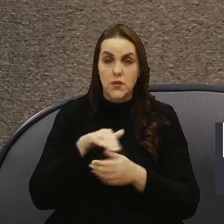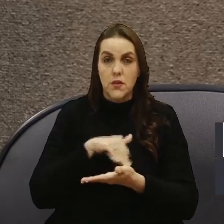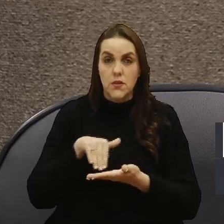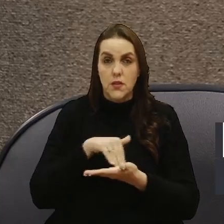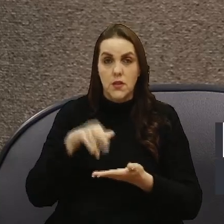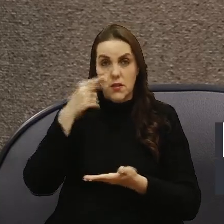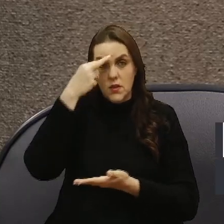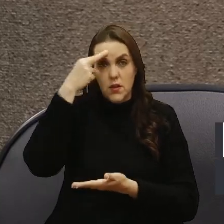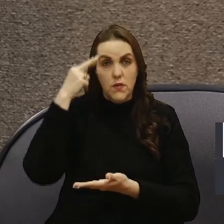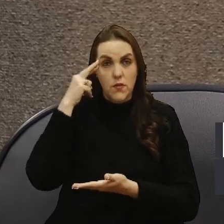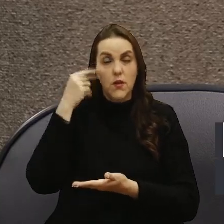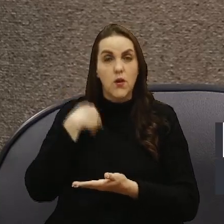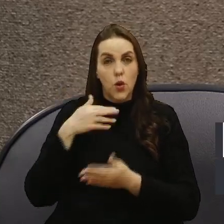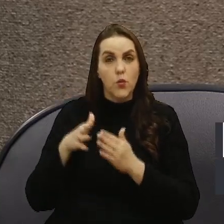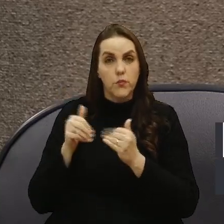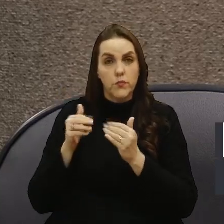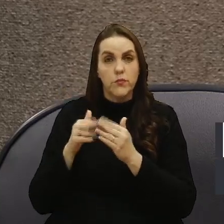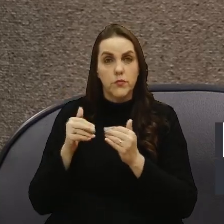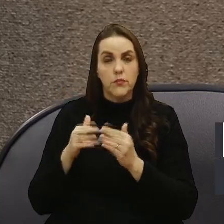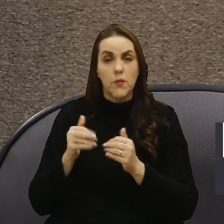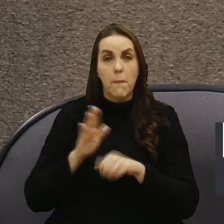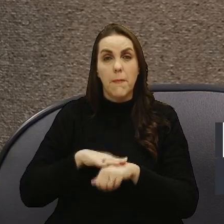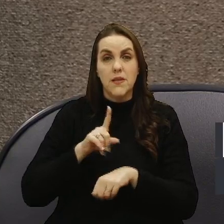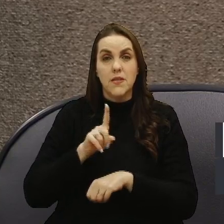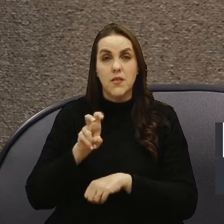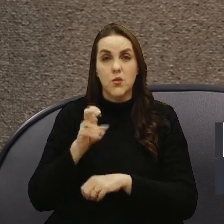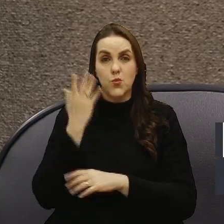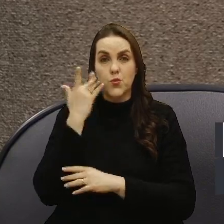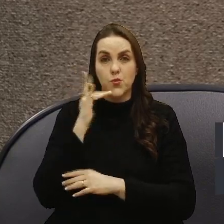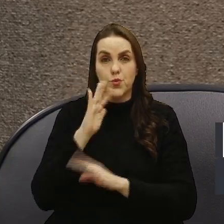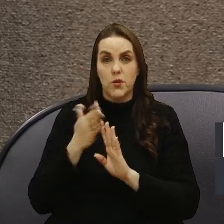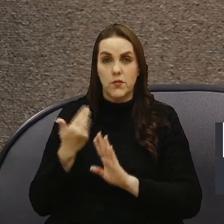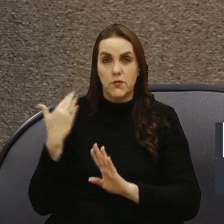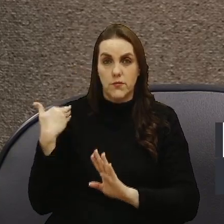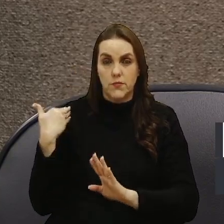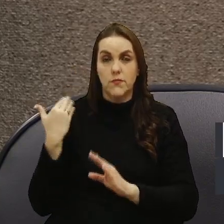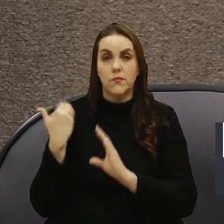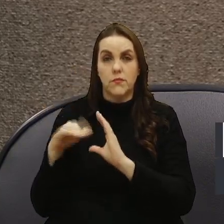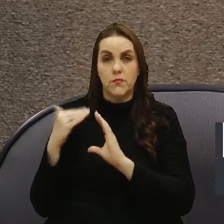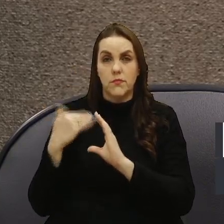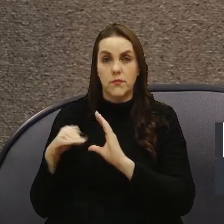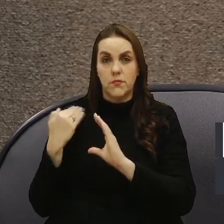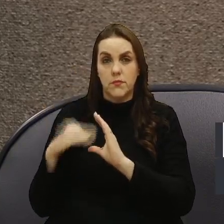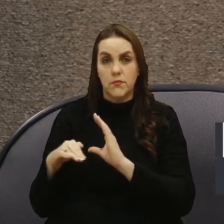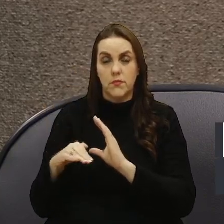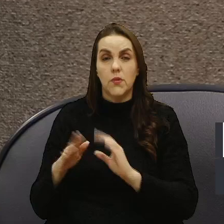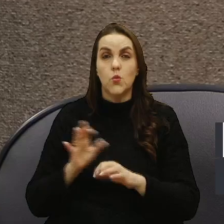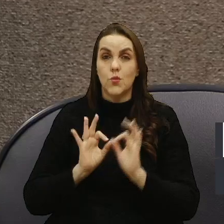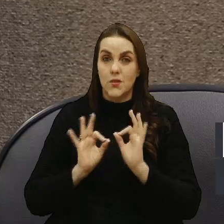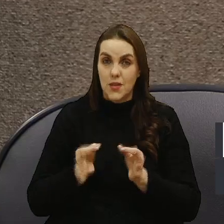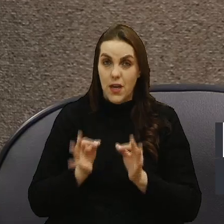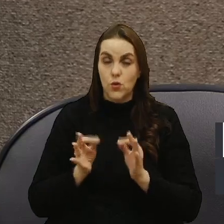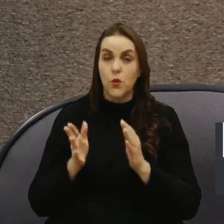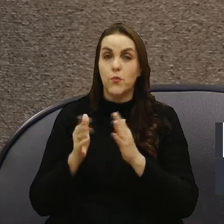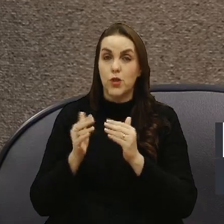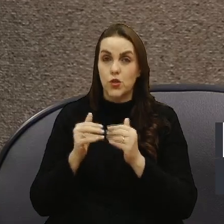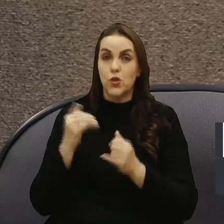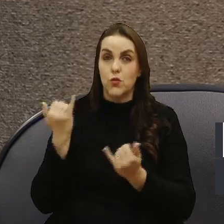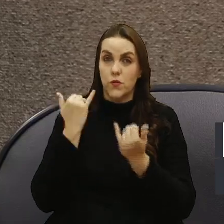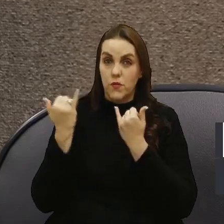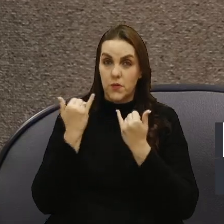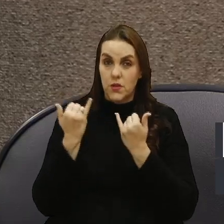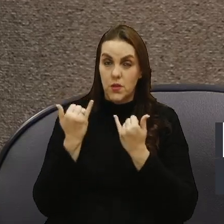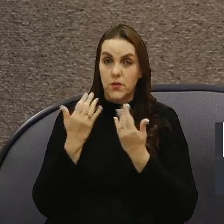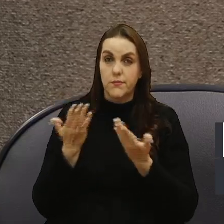tinha feito todas essas solicitações há mais de 15 dias atrás, por e-mail. Ele disse que o mais correto seria um pedido de informação.